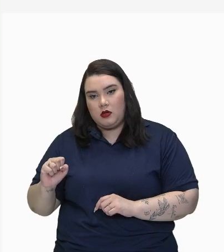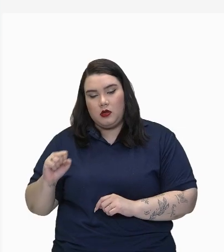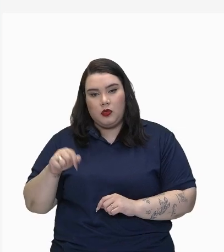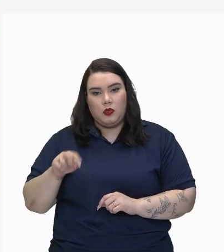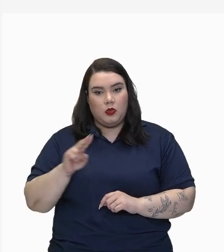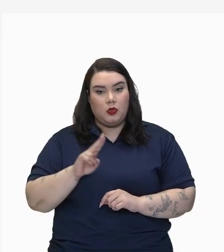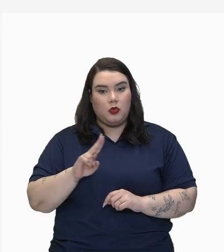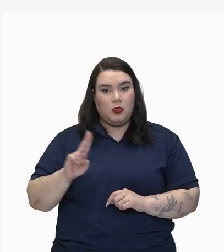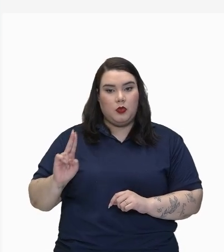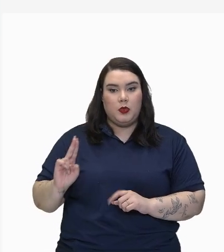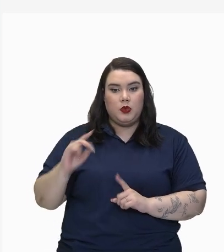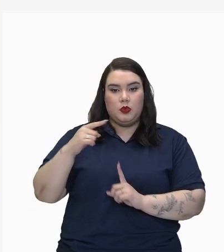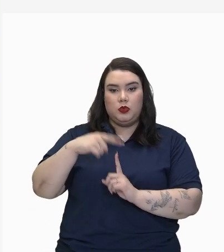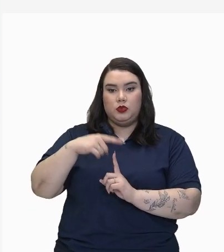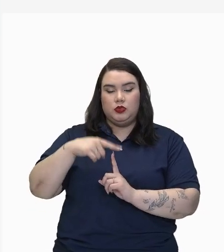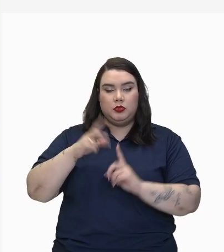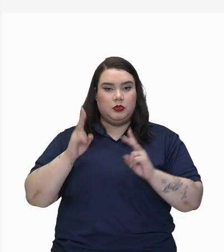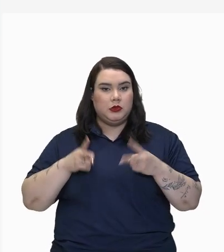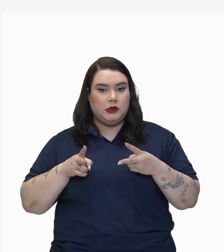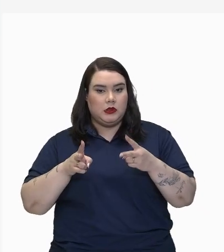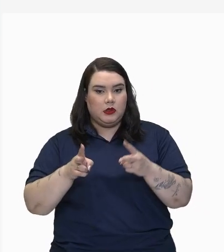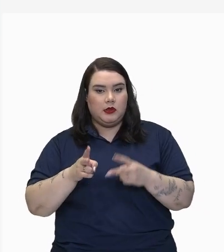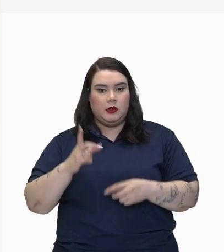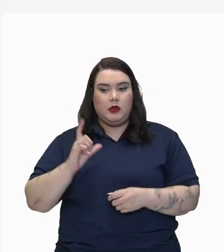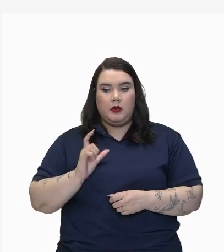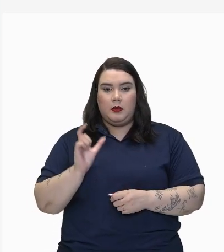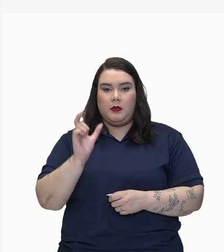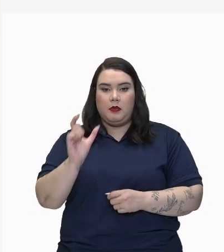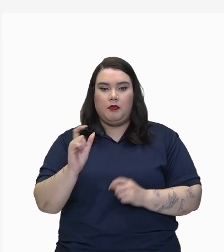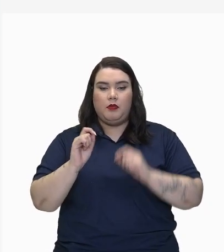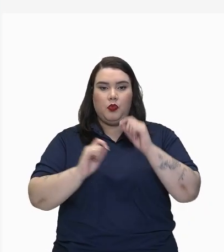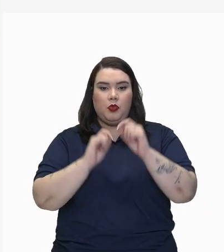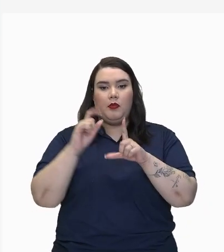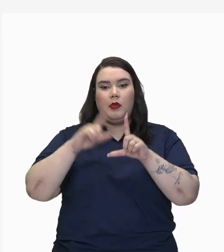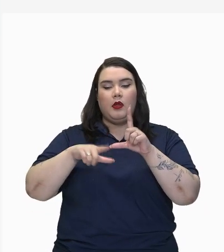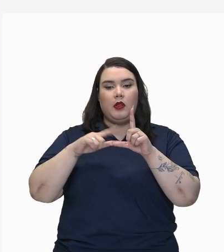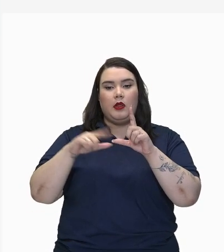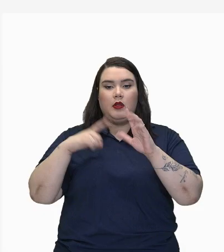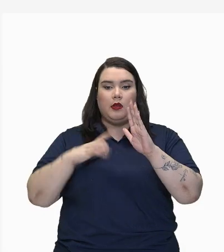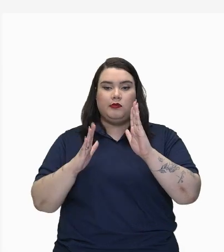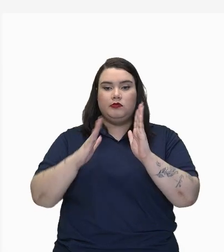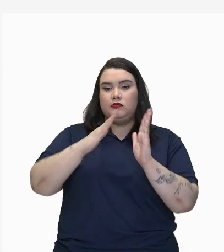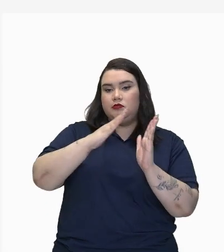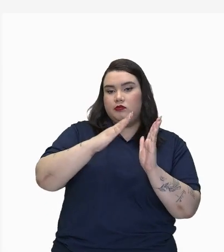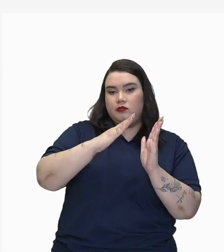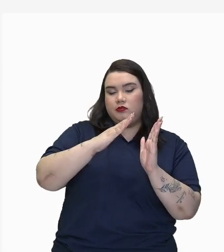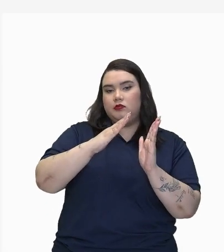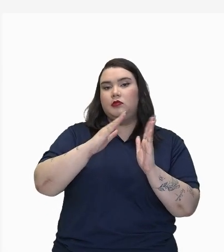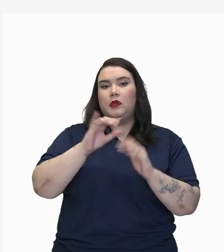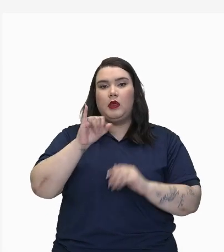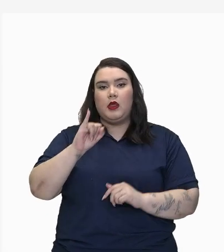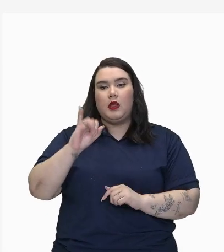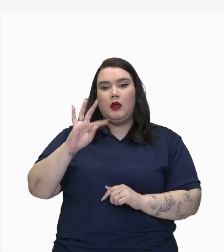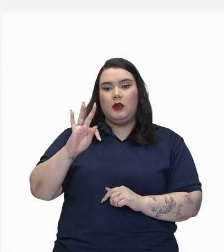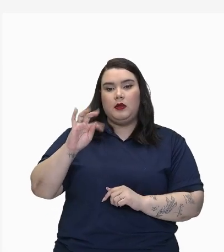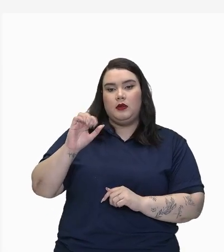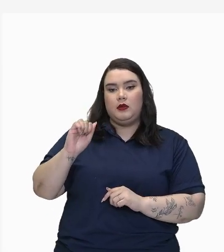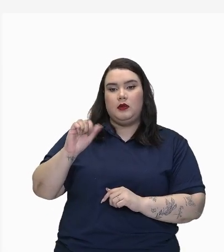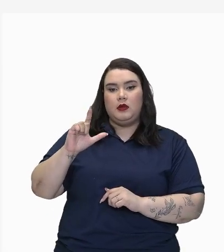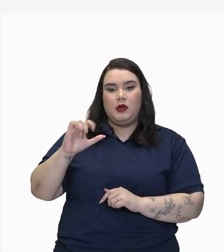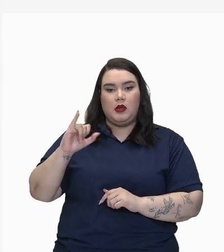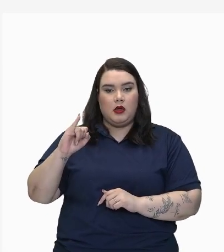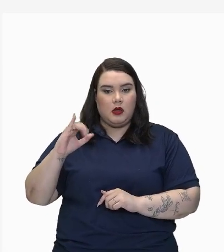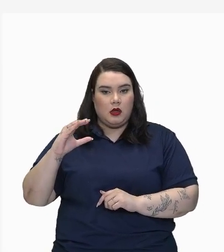toda vez que vocês observarem, ela vai estar em itálico, vai estar ali, como a gente observa, mais viradinha